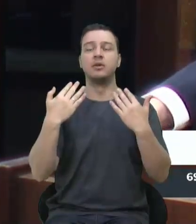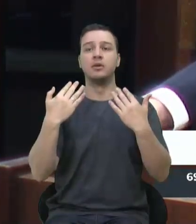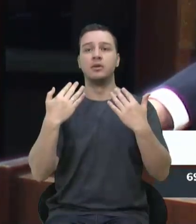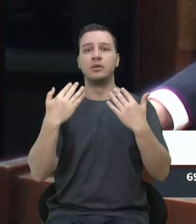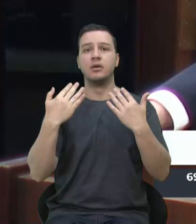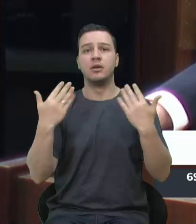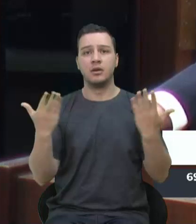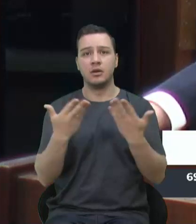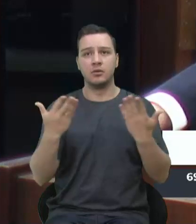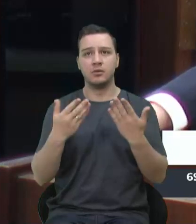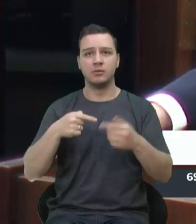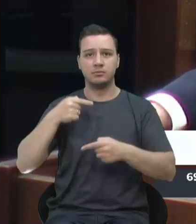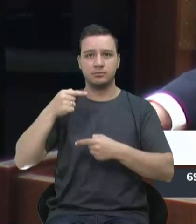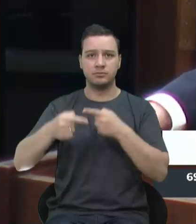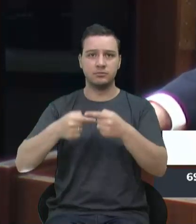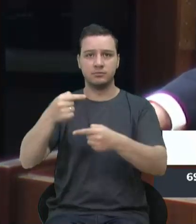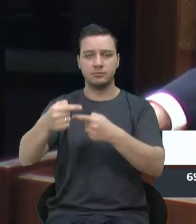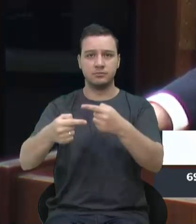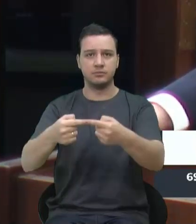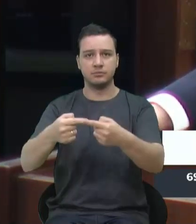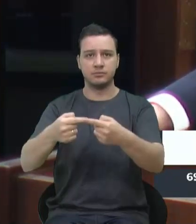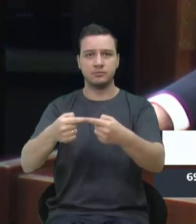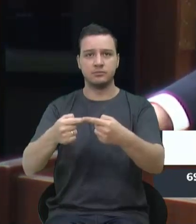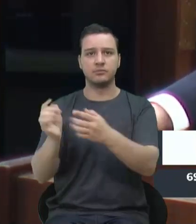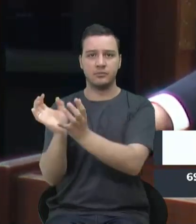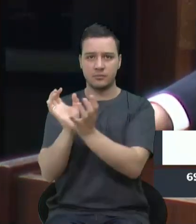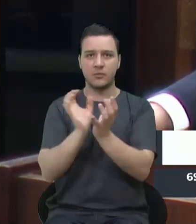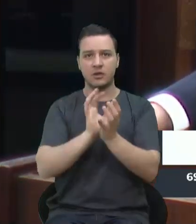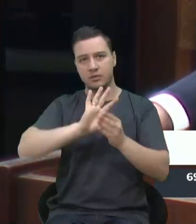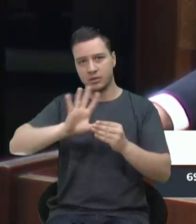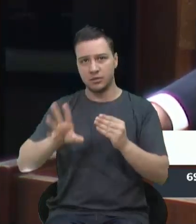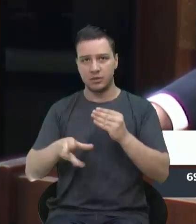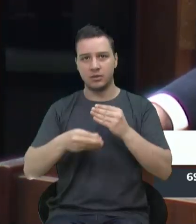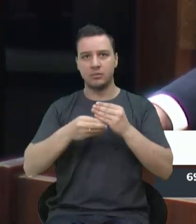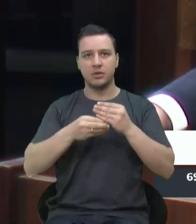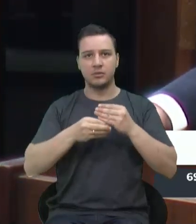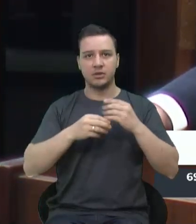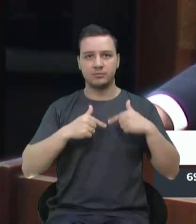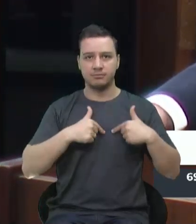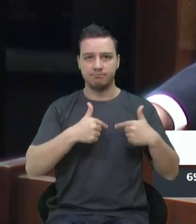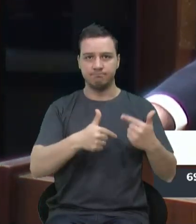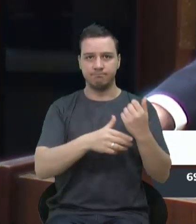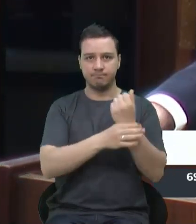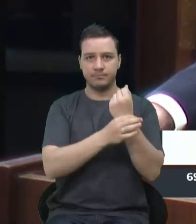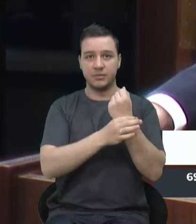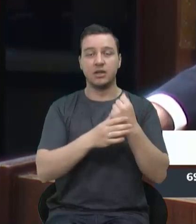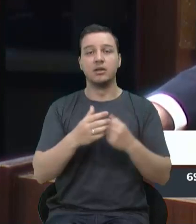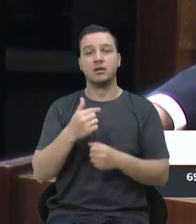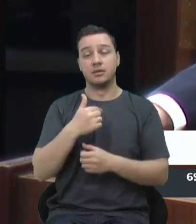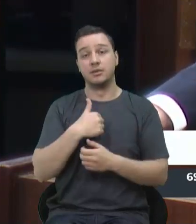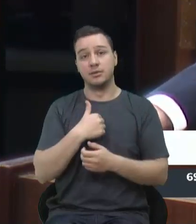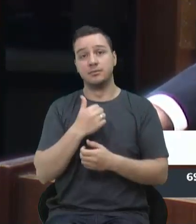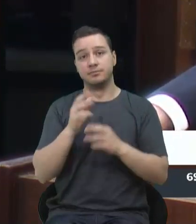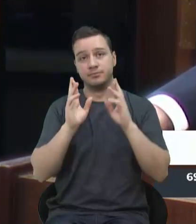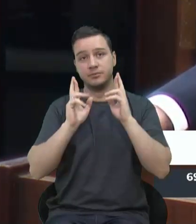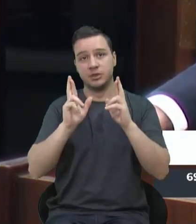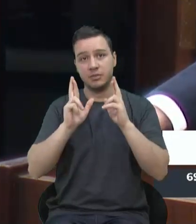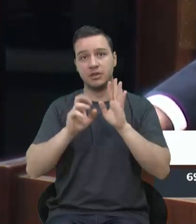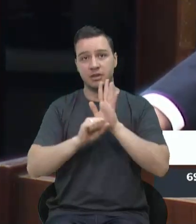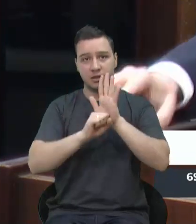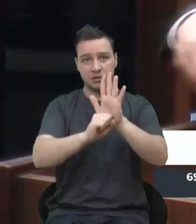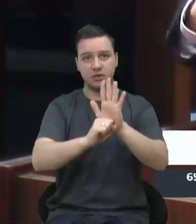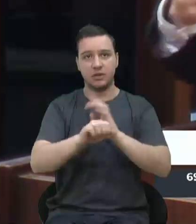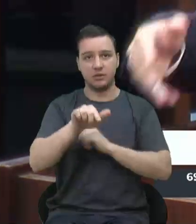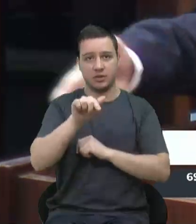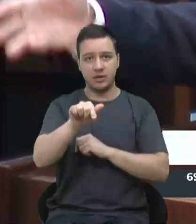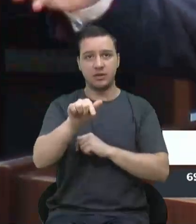meus colegas vão complementar aqui essa fala defensiva e eu espero ter contribuído para esse debate. É uma